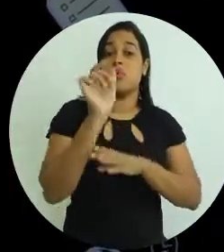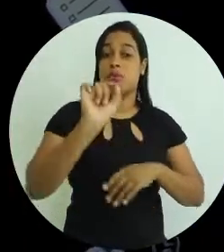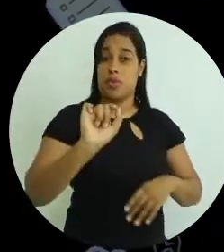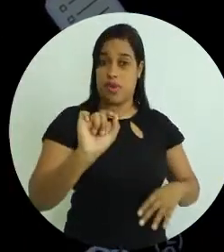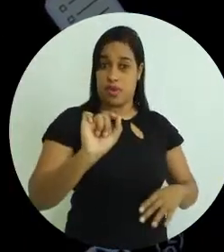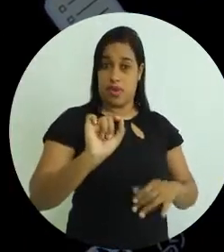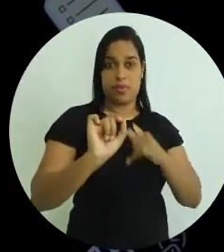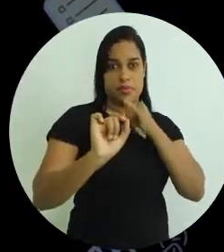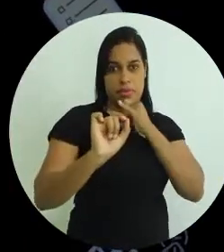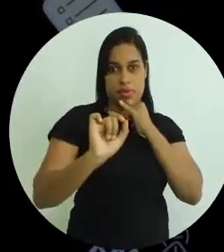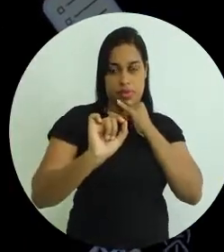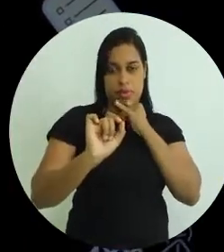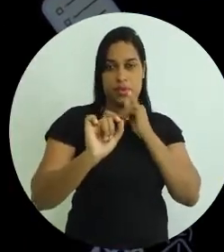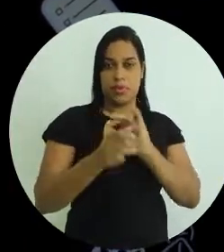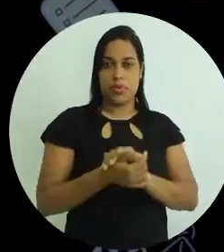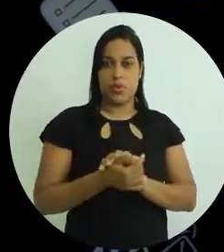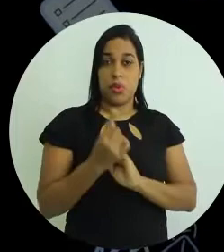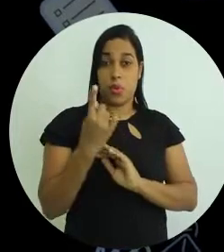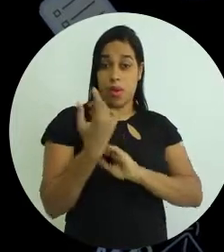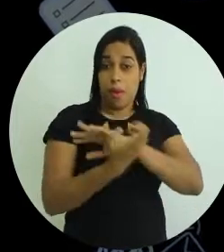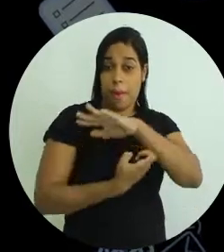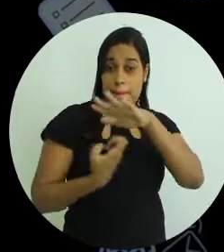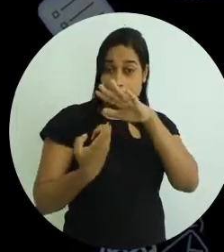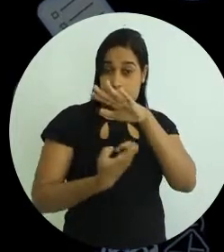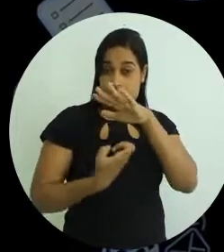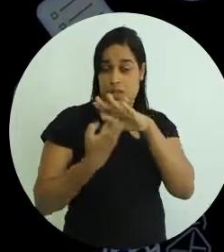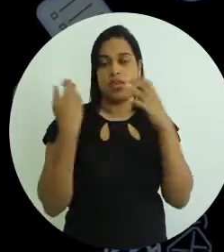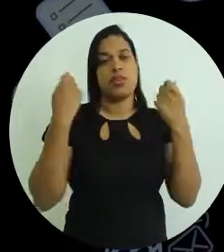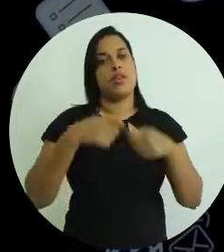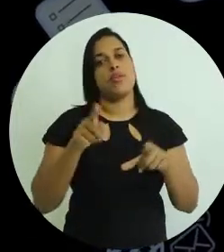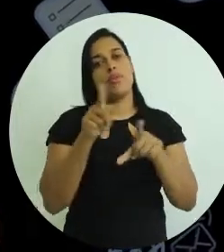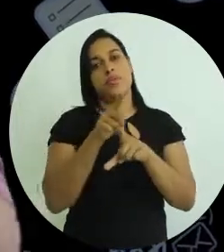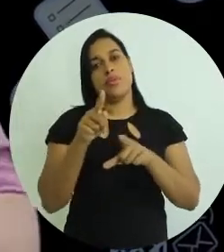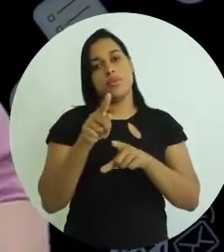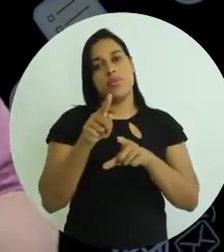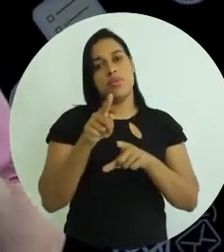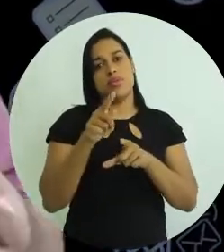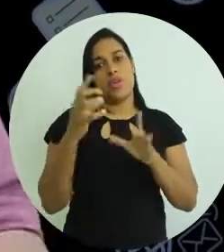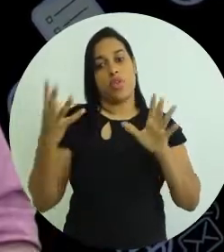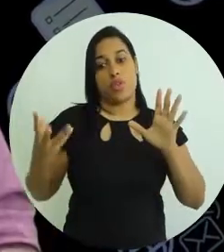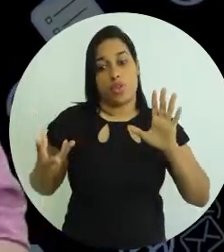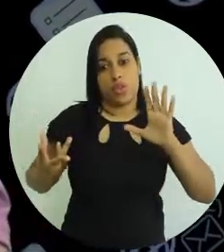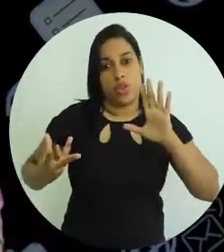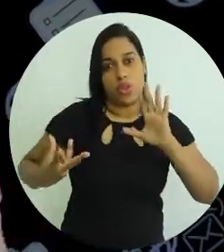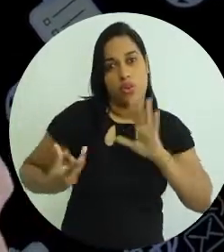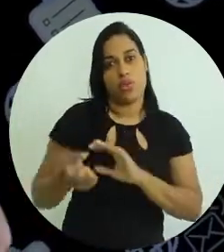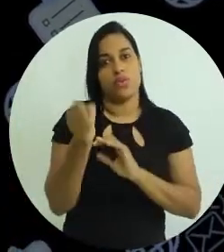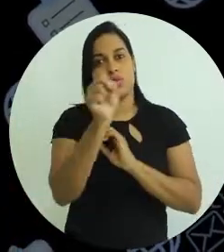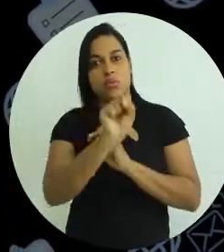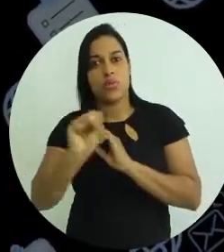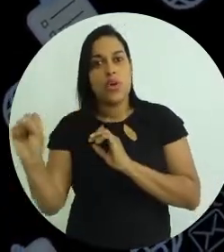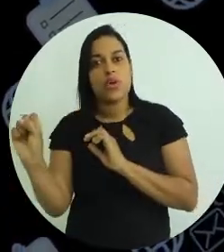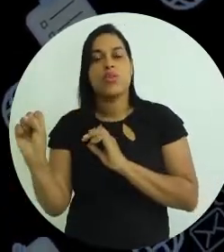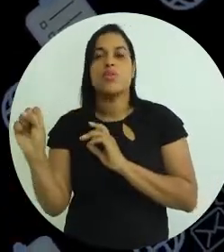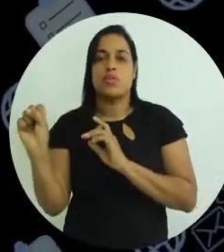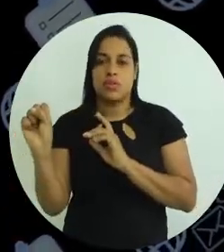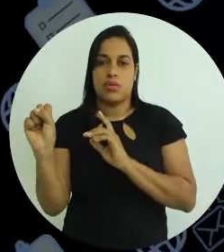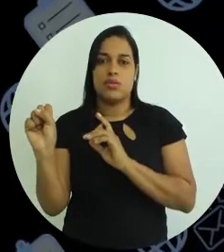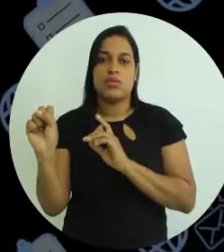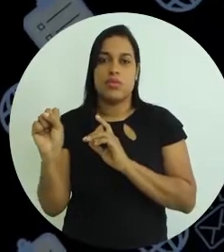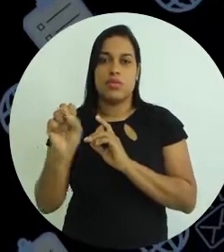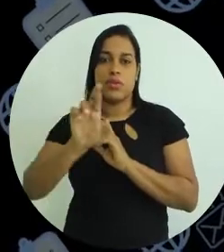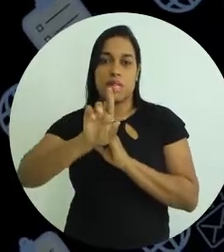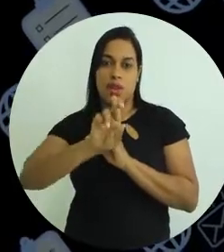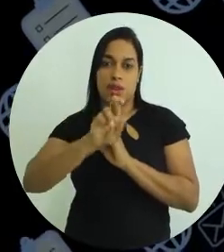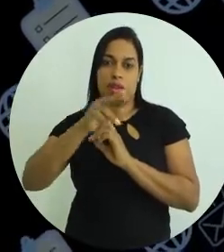A gente começa a descobrir que uma empresa ela não precisa adotar todos os módulos relativos a um